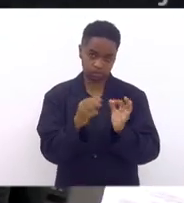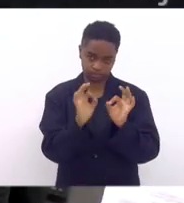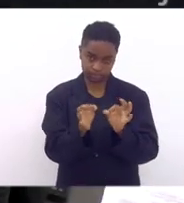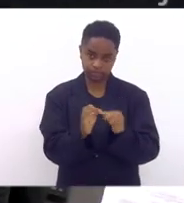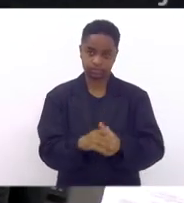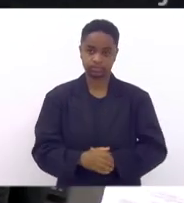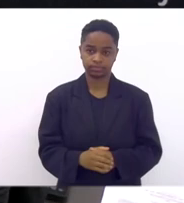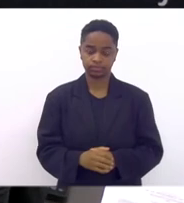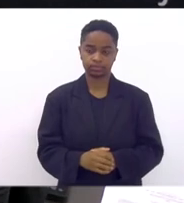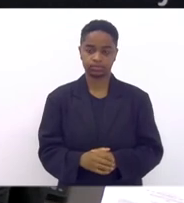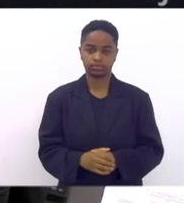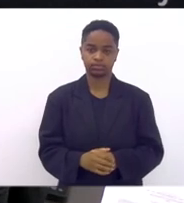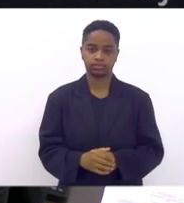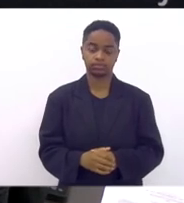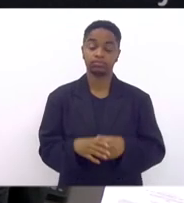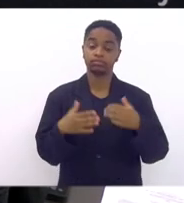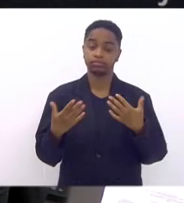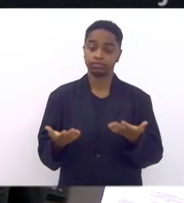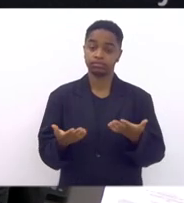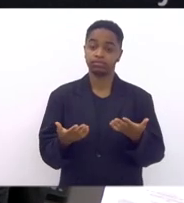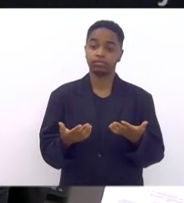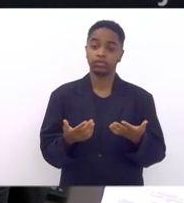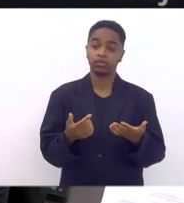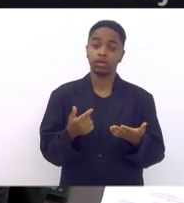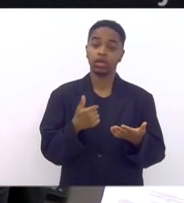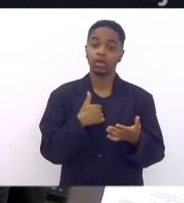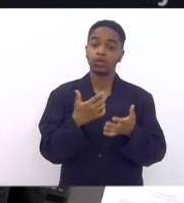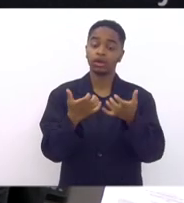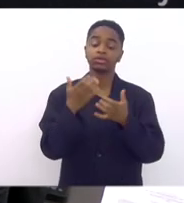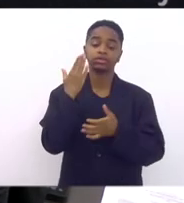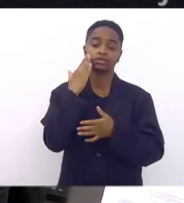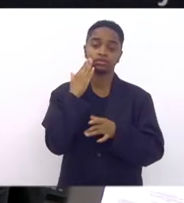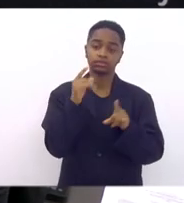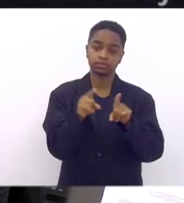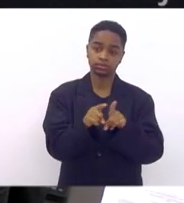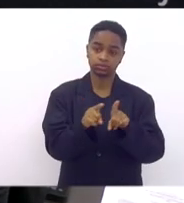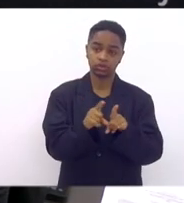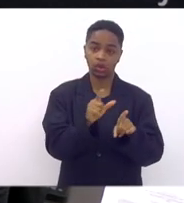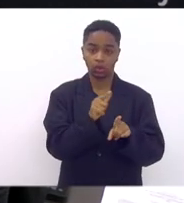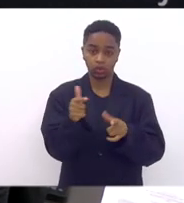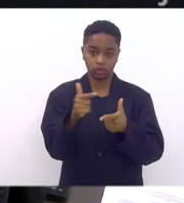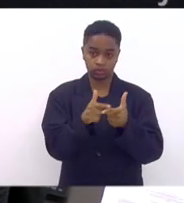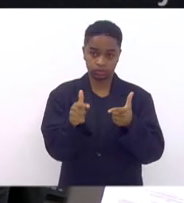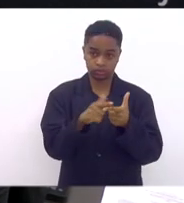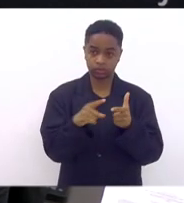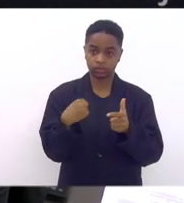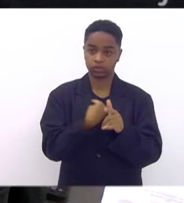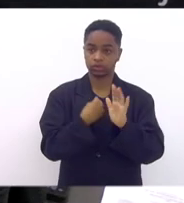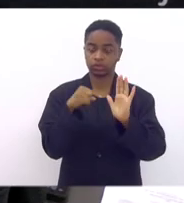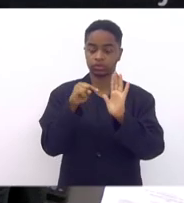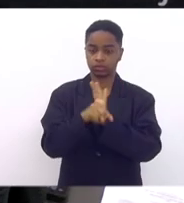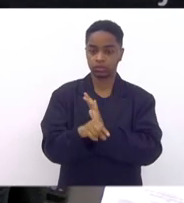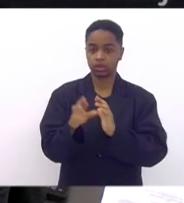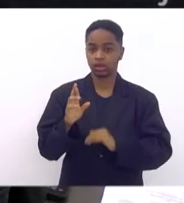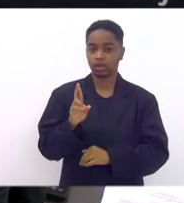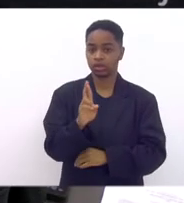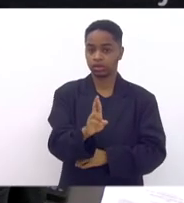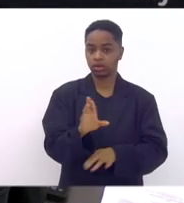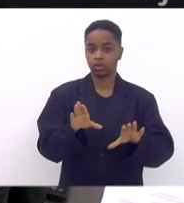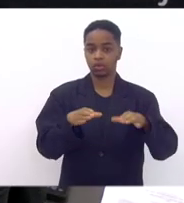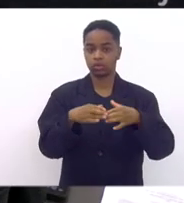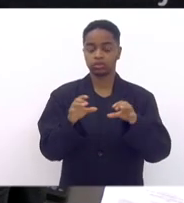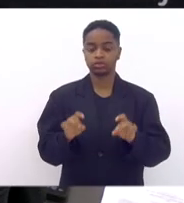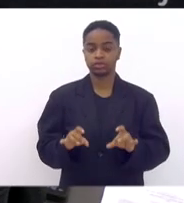deputada com todos esses problemas não bastasse Ainda temos mais um é sobre o que vamos questionar ao representante do núcle especial da